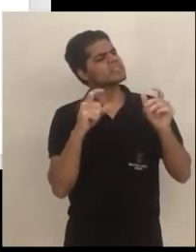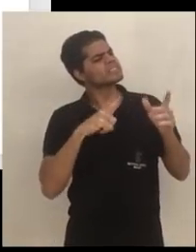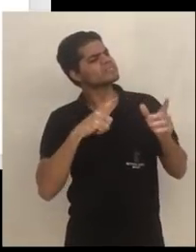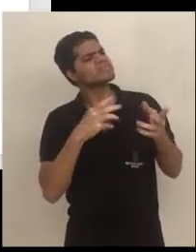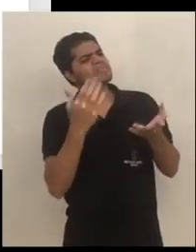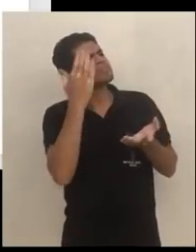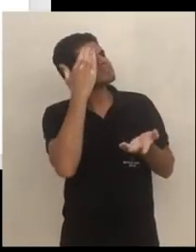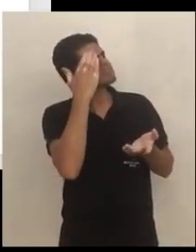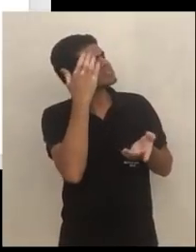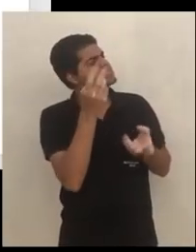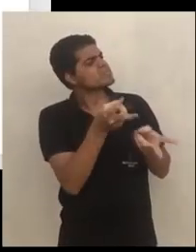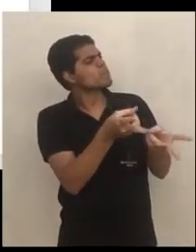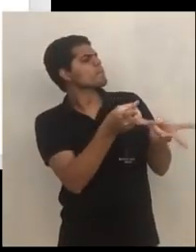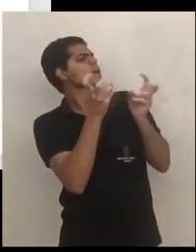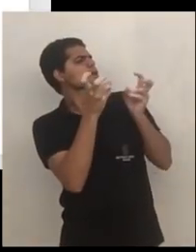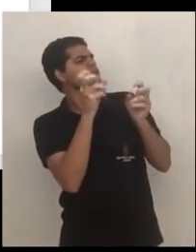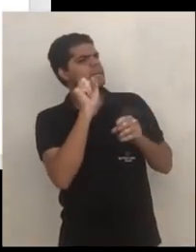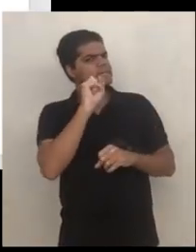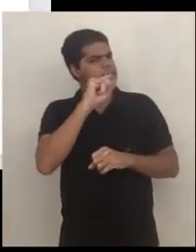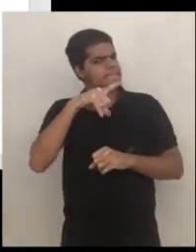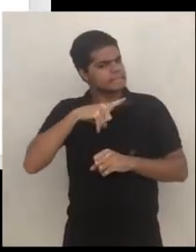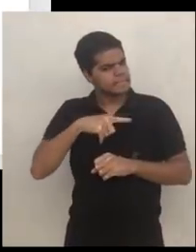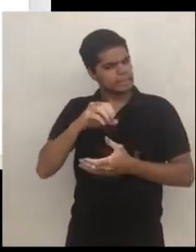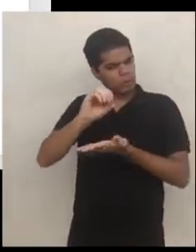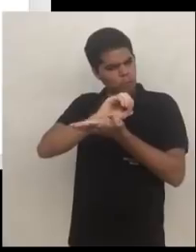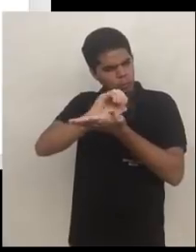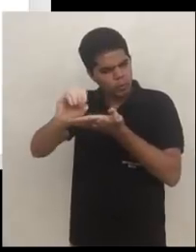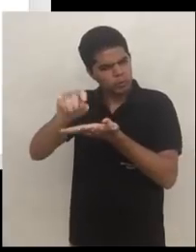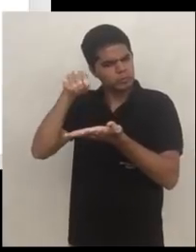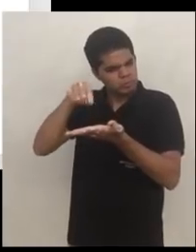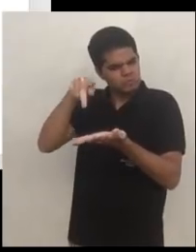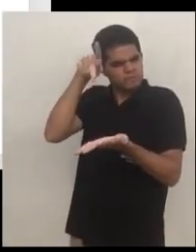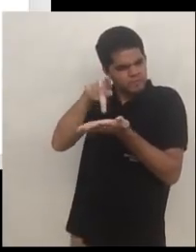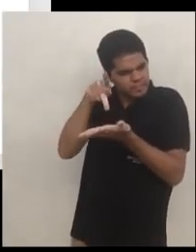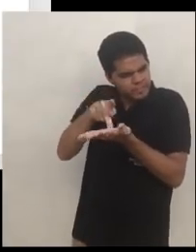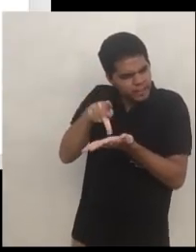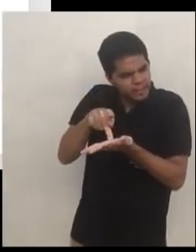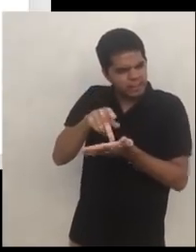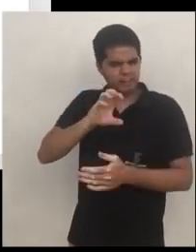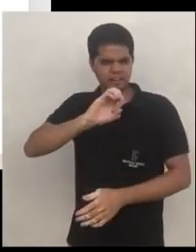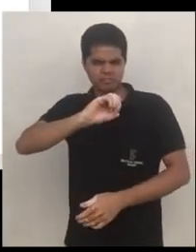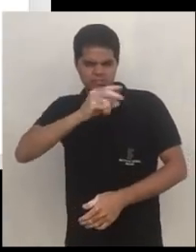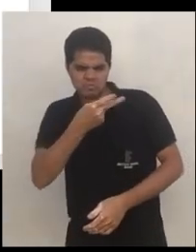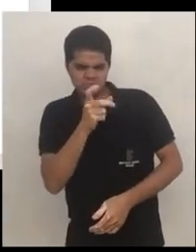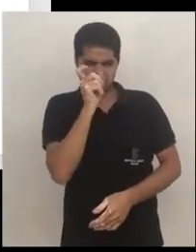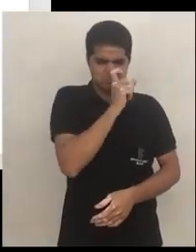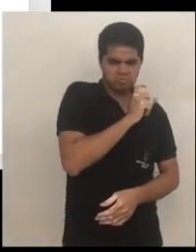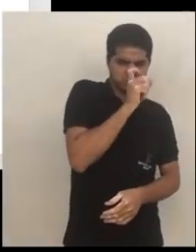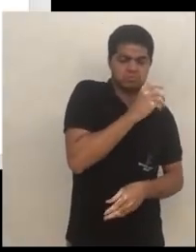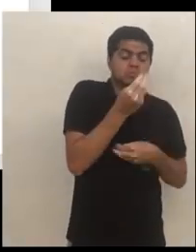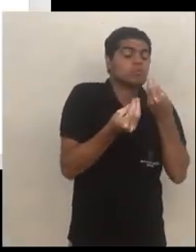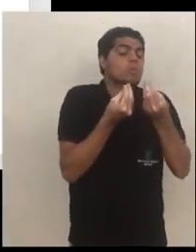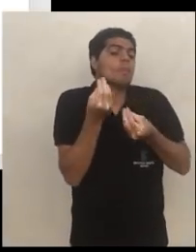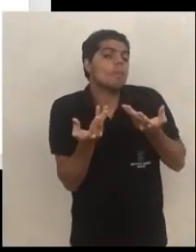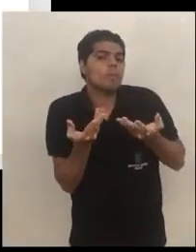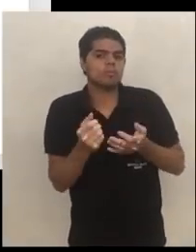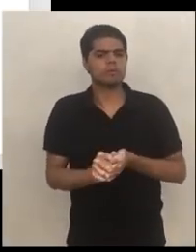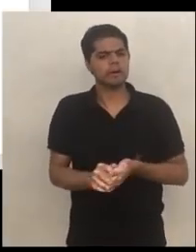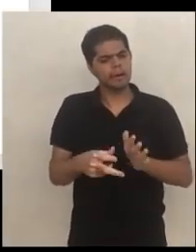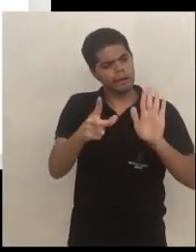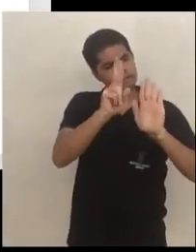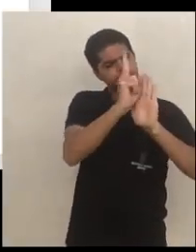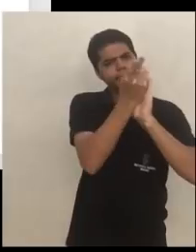que eu sei, como é que eu identifico se o produto é orgânico, se não é orgânico. E aí eu já falo objetivamente, tem o selo,